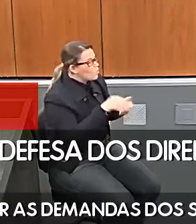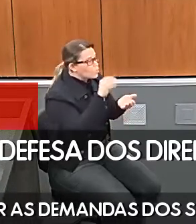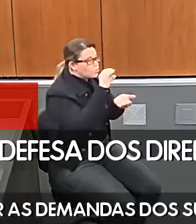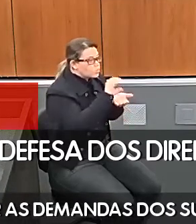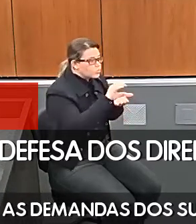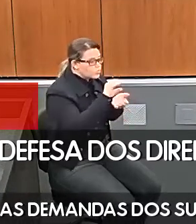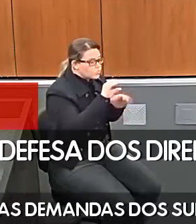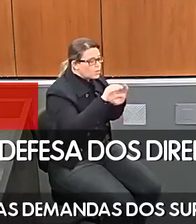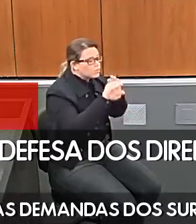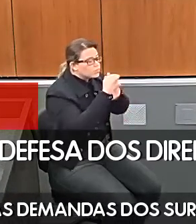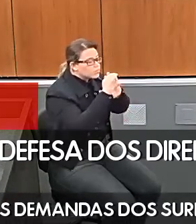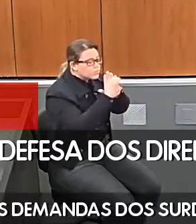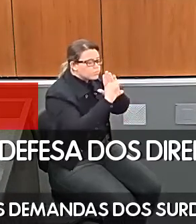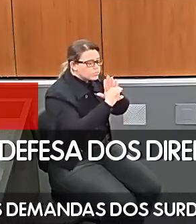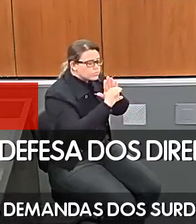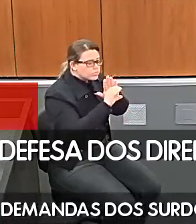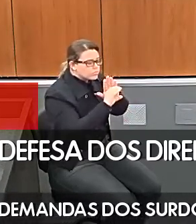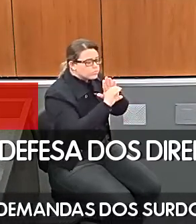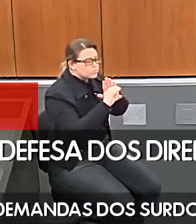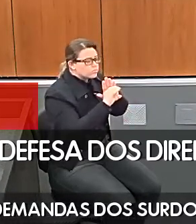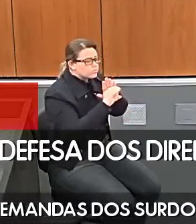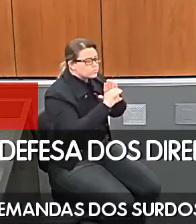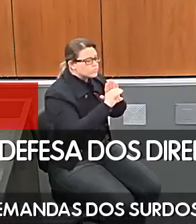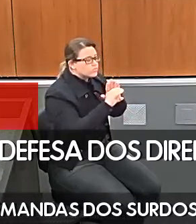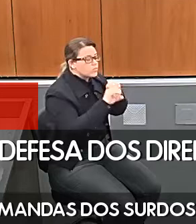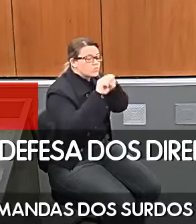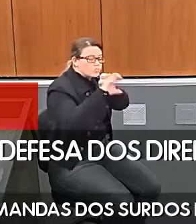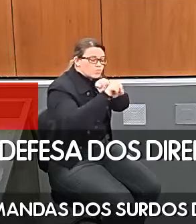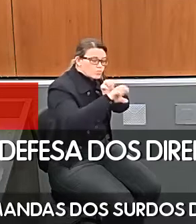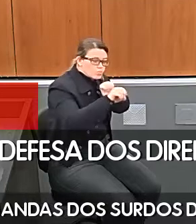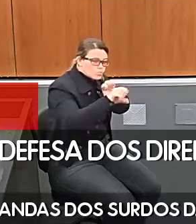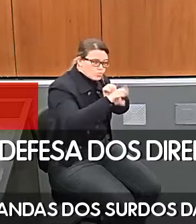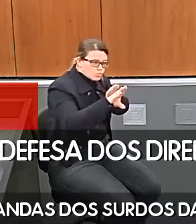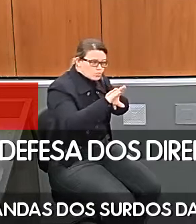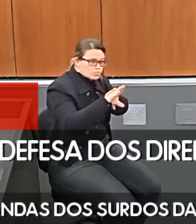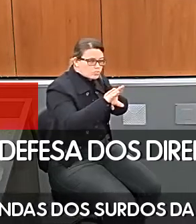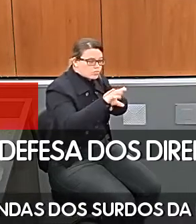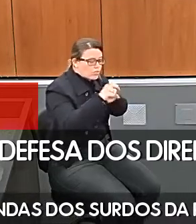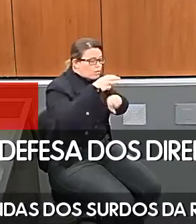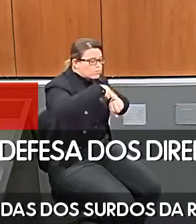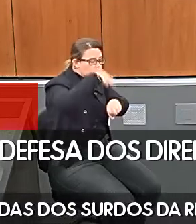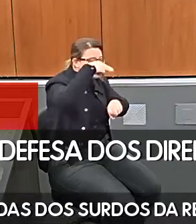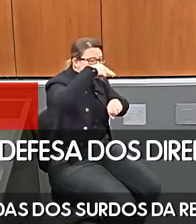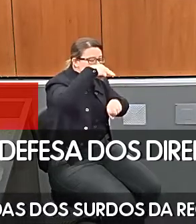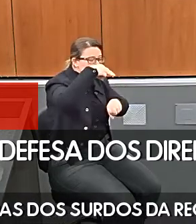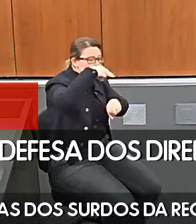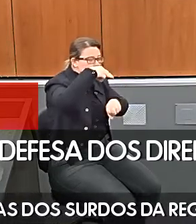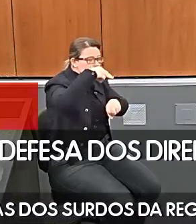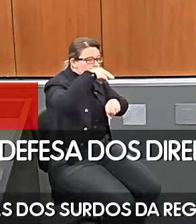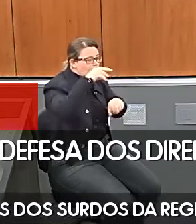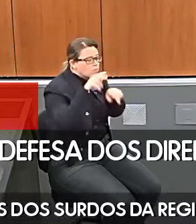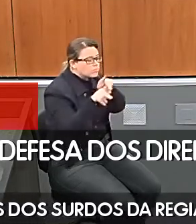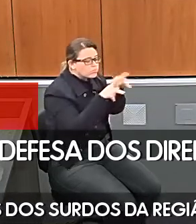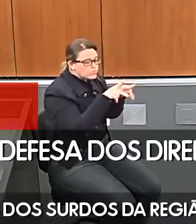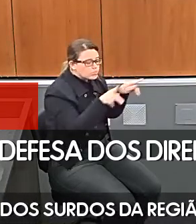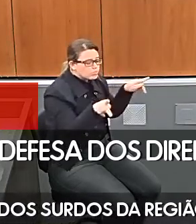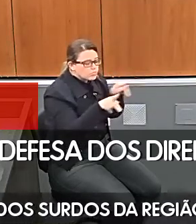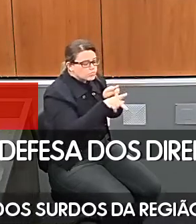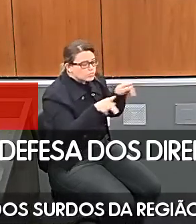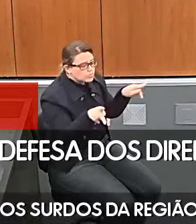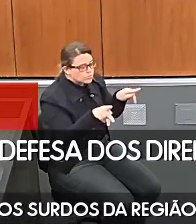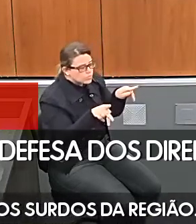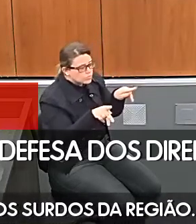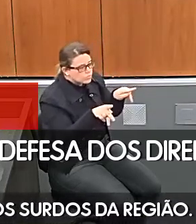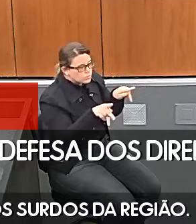da rede estadual de ensino, estendendo-se aos cursos do magistério e formação superior